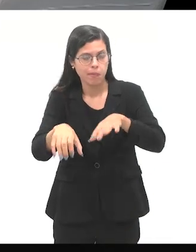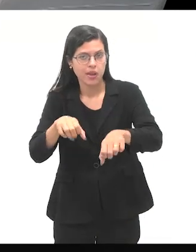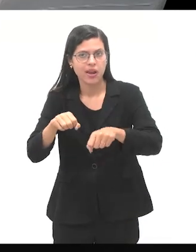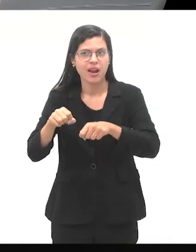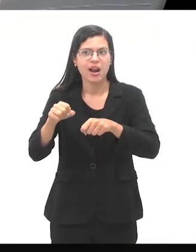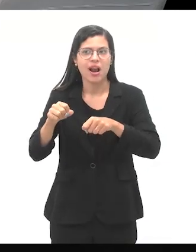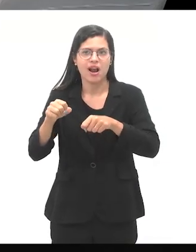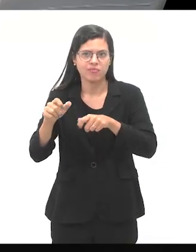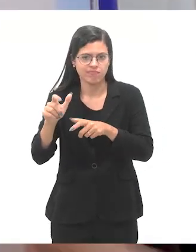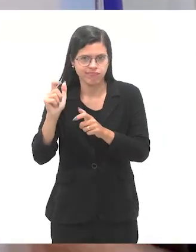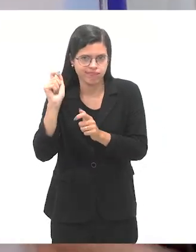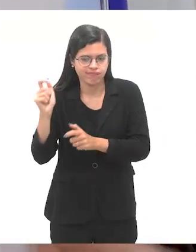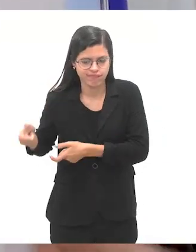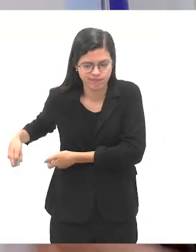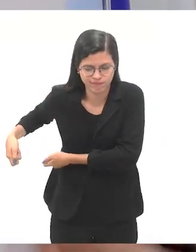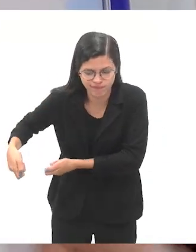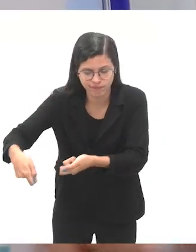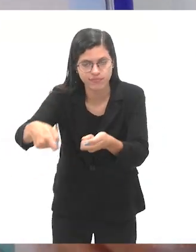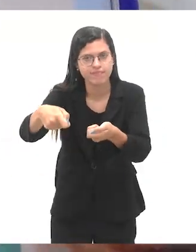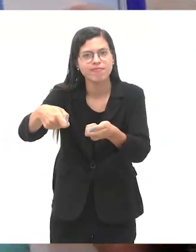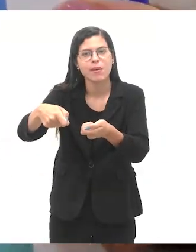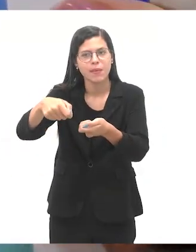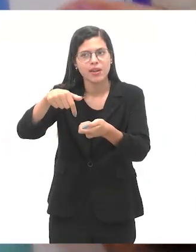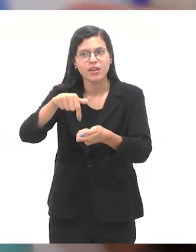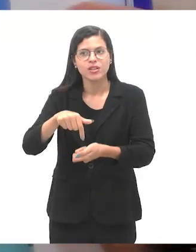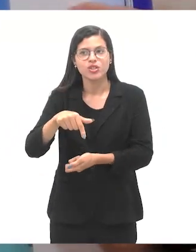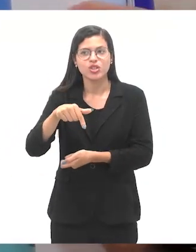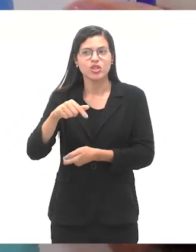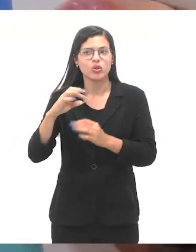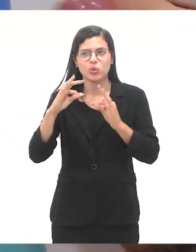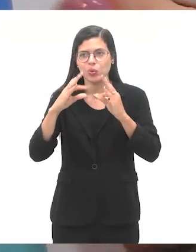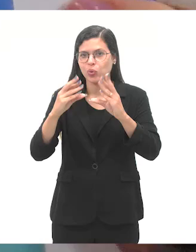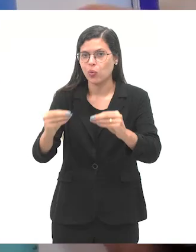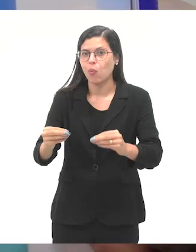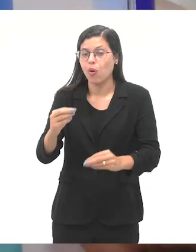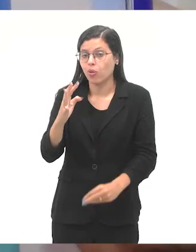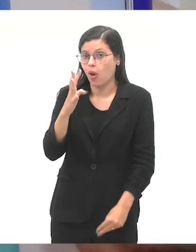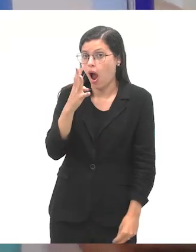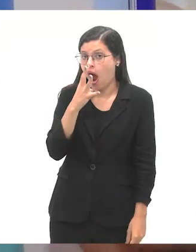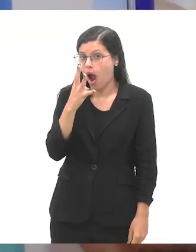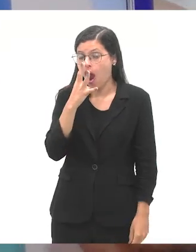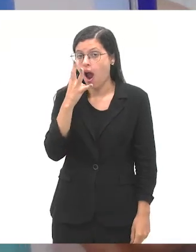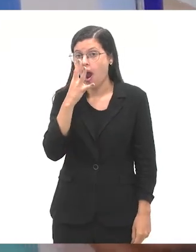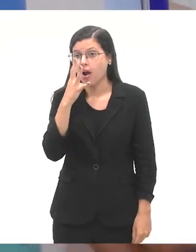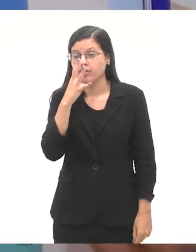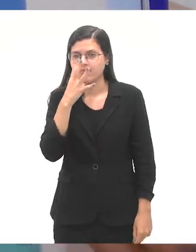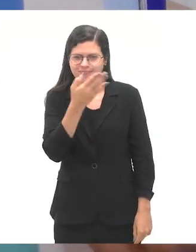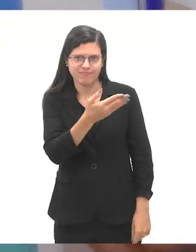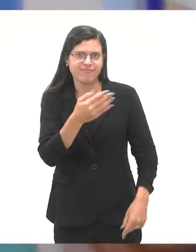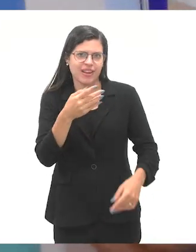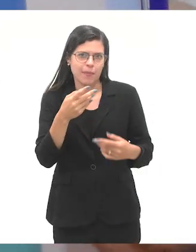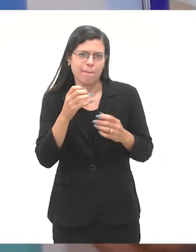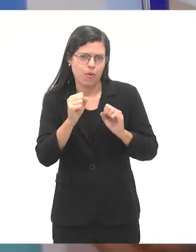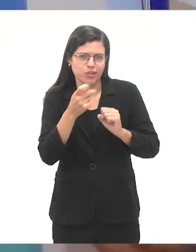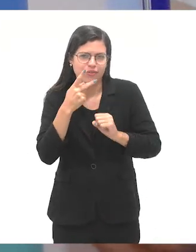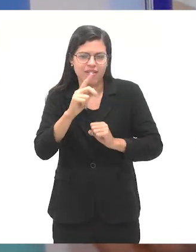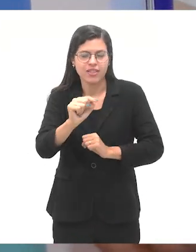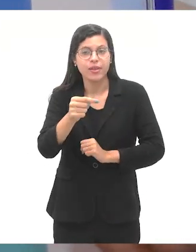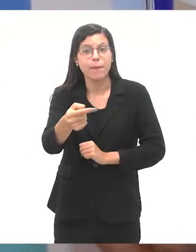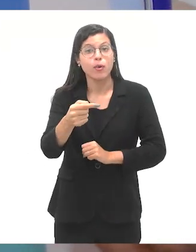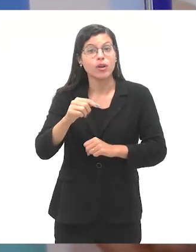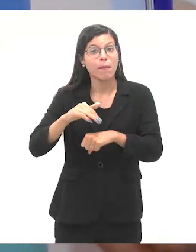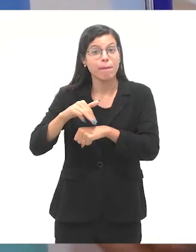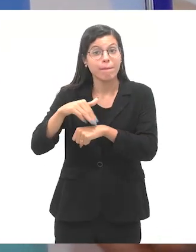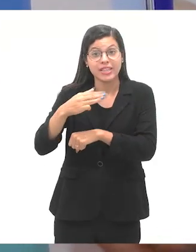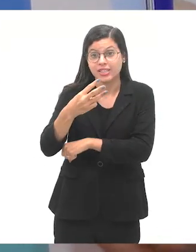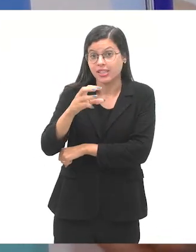numa rede de espera, né? Ele ficou todo mundo assim, boquiaberto, porque o Manuel, ele pode falar por ele mesmo, mas são